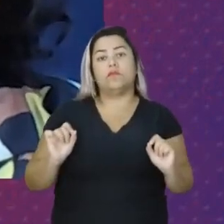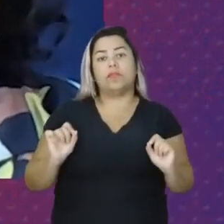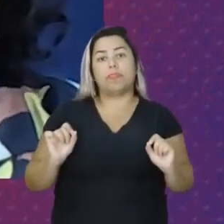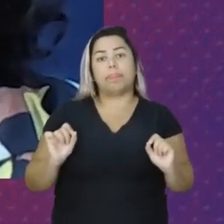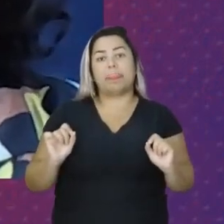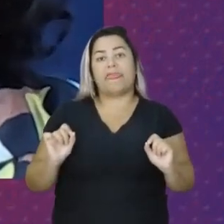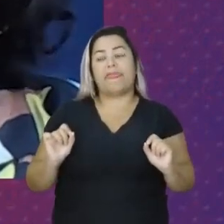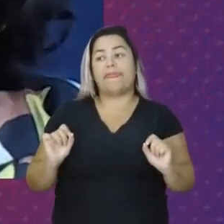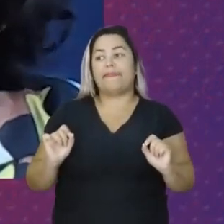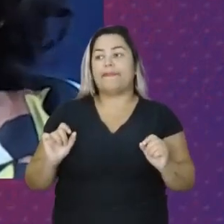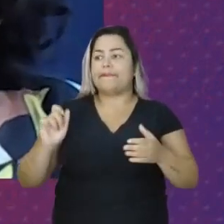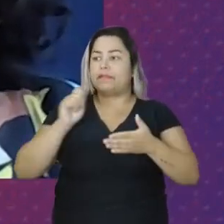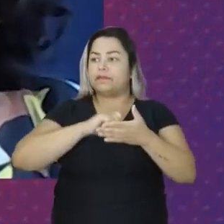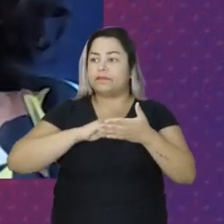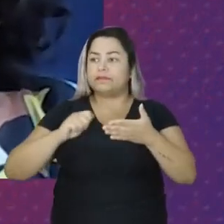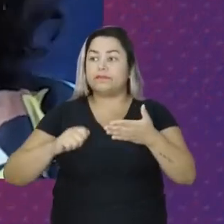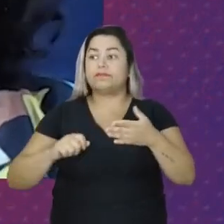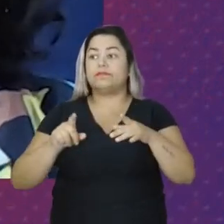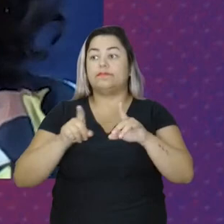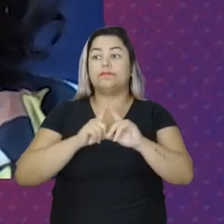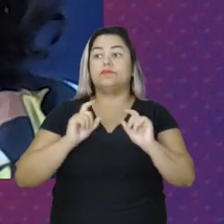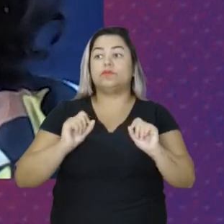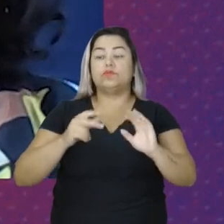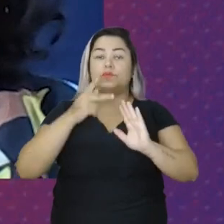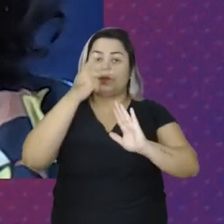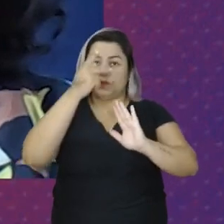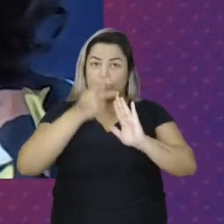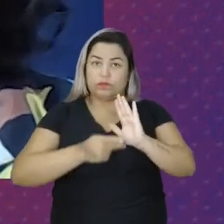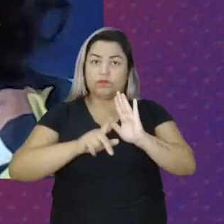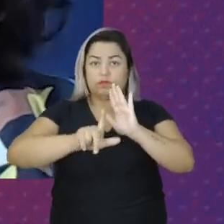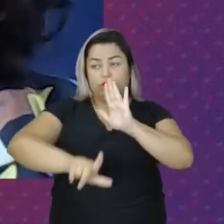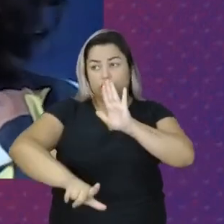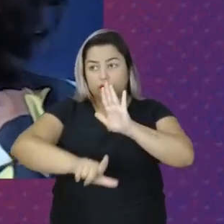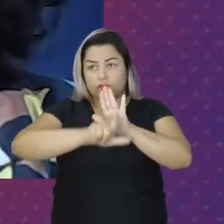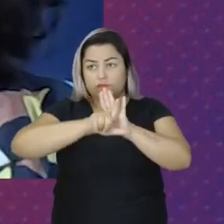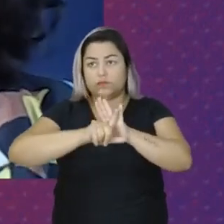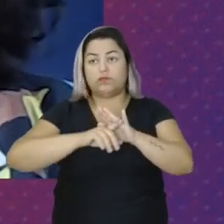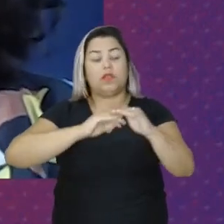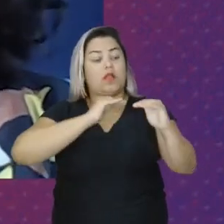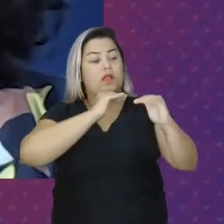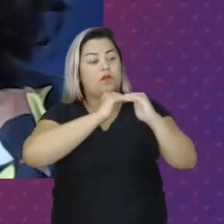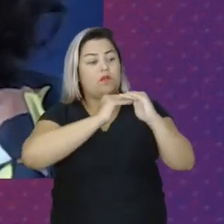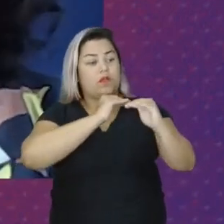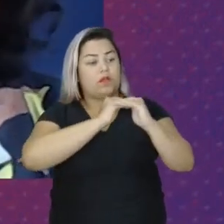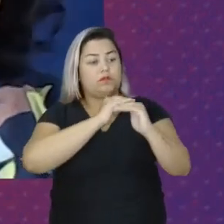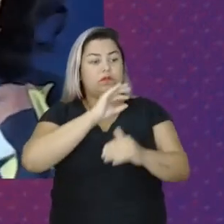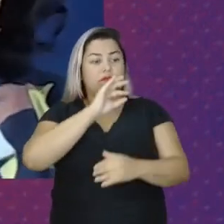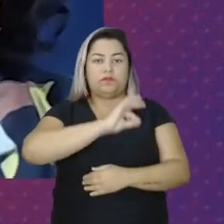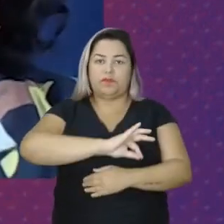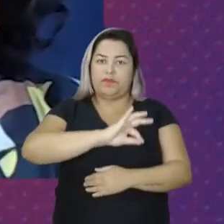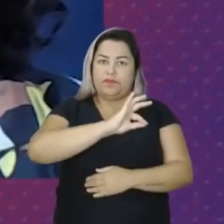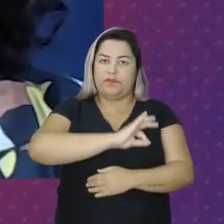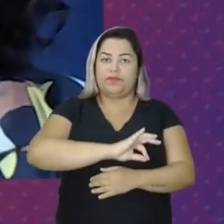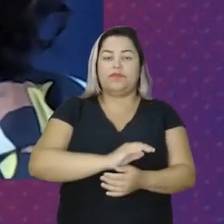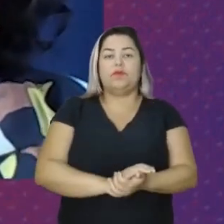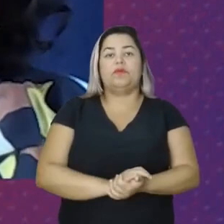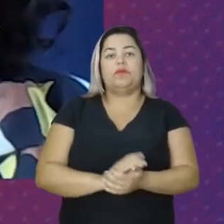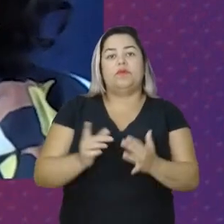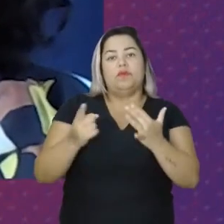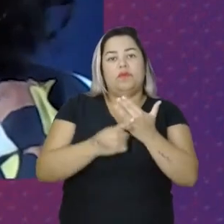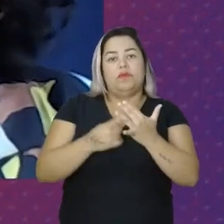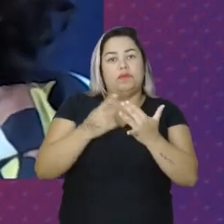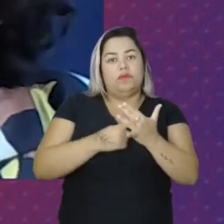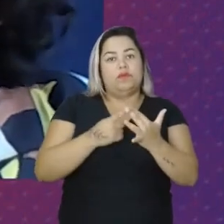foi a assinatura de um projeto de lei que estabelece a igualdade salarial entre homens